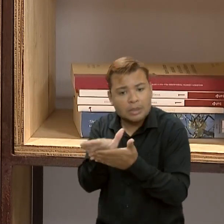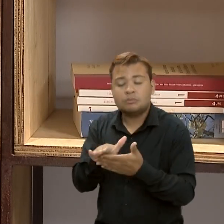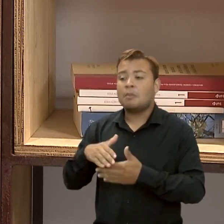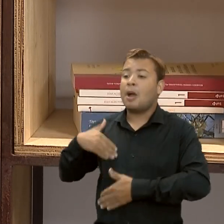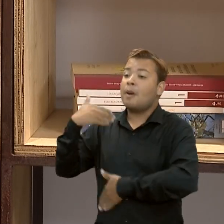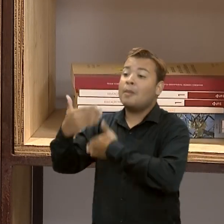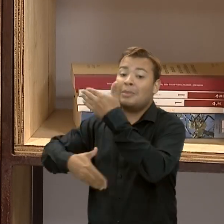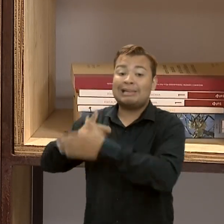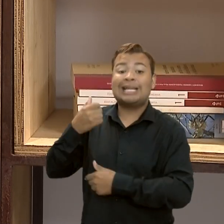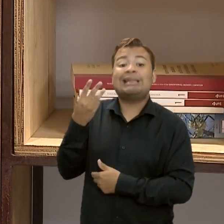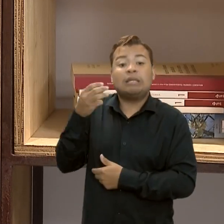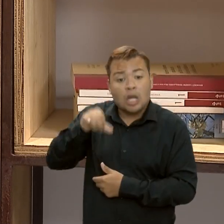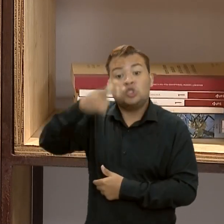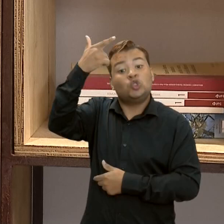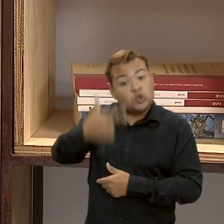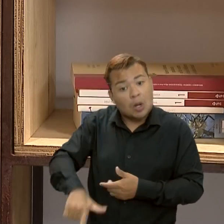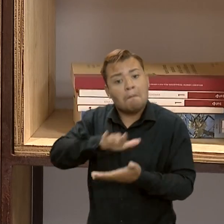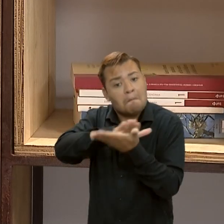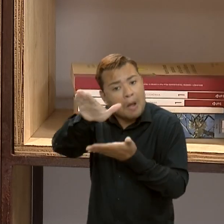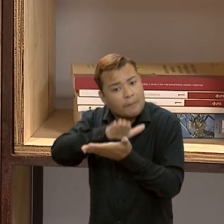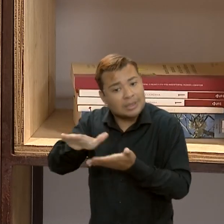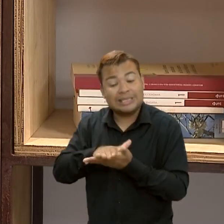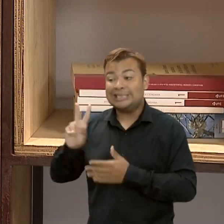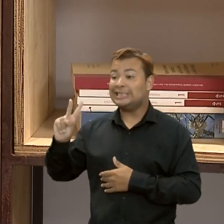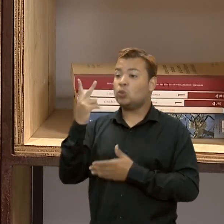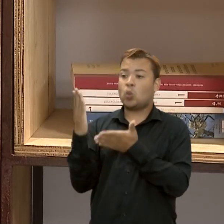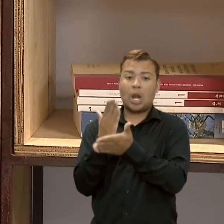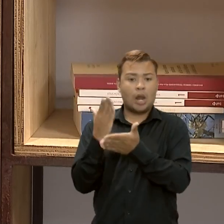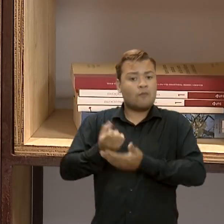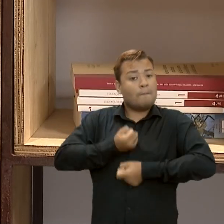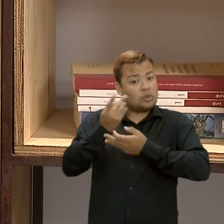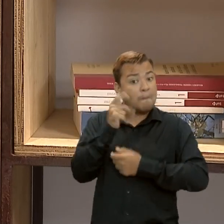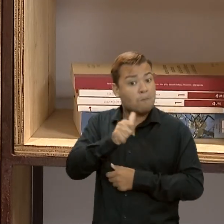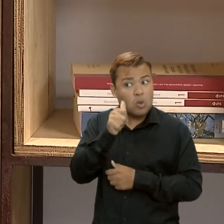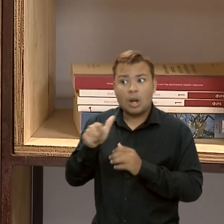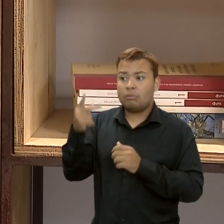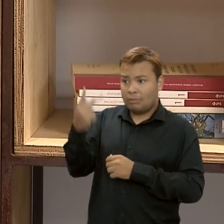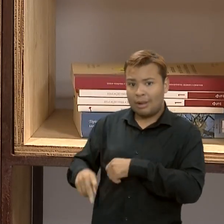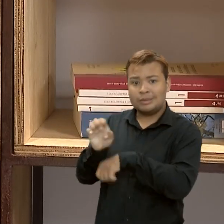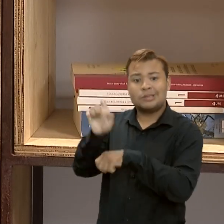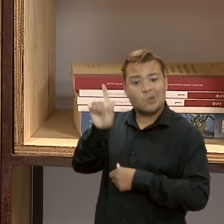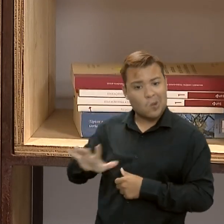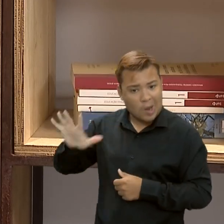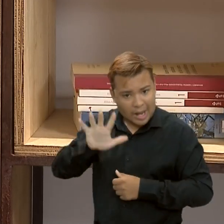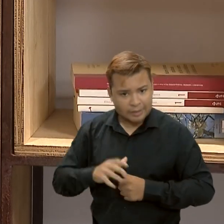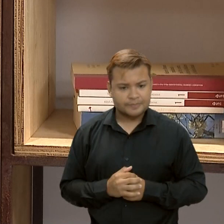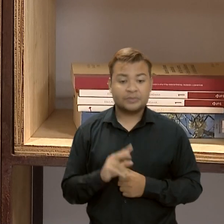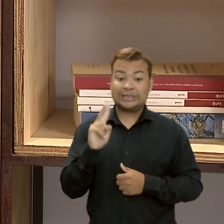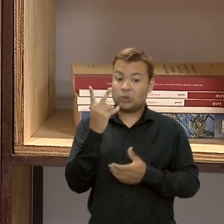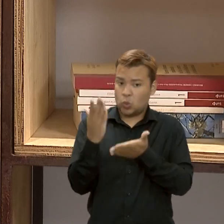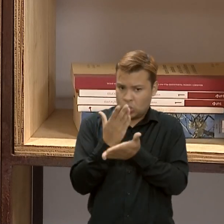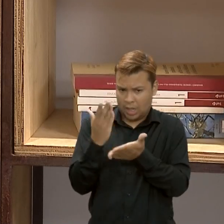anos, publicando de novo, e sendo o segundo livro de poesias no estado, né? E nesse segundo livro, o Orquídeas,